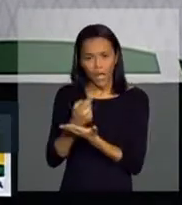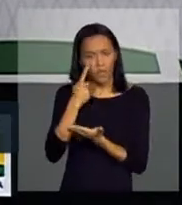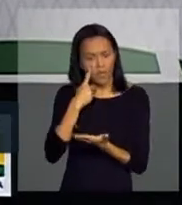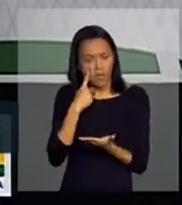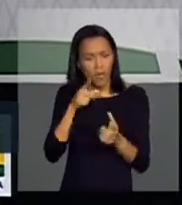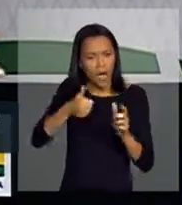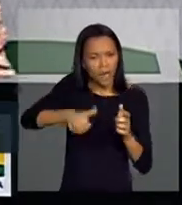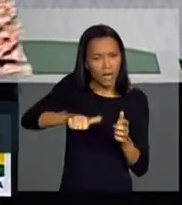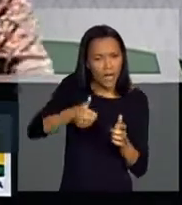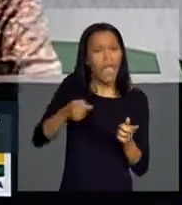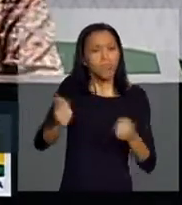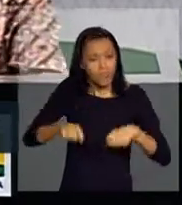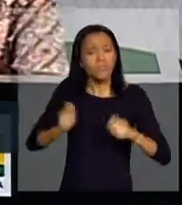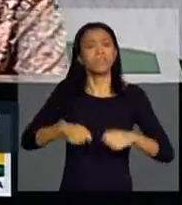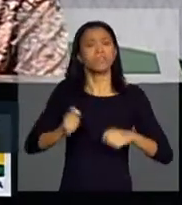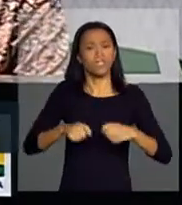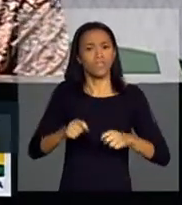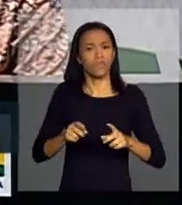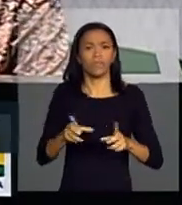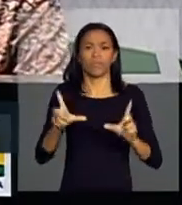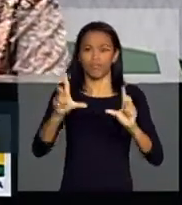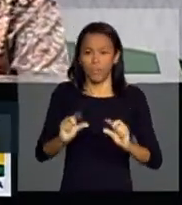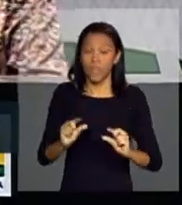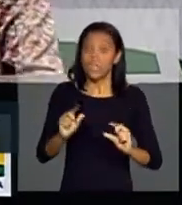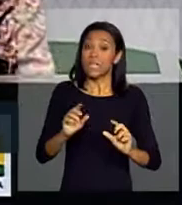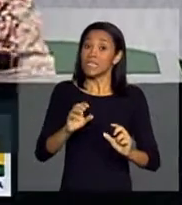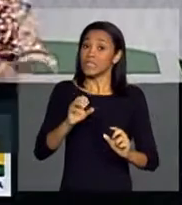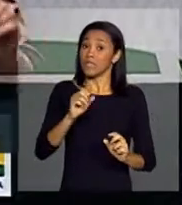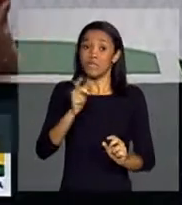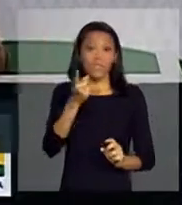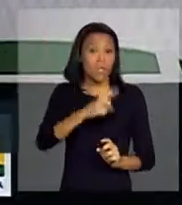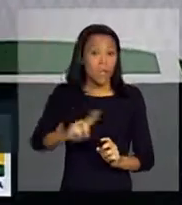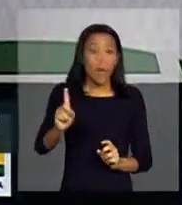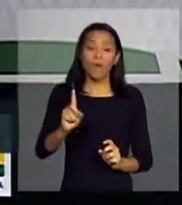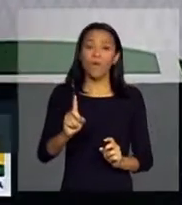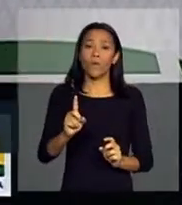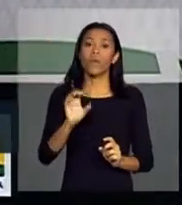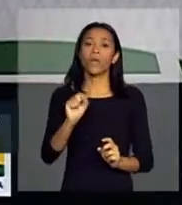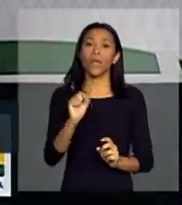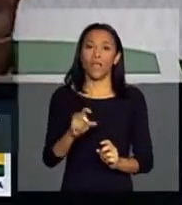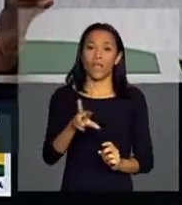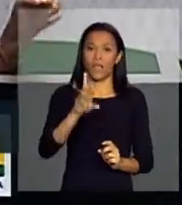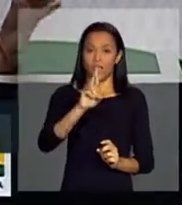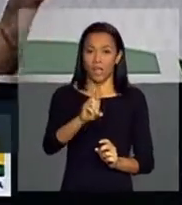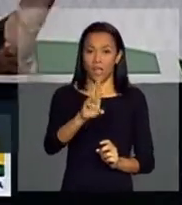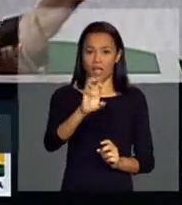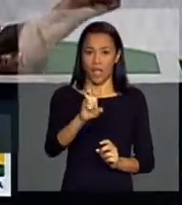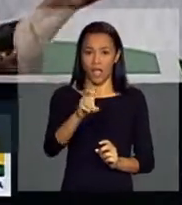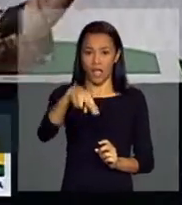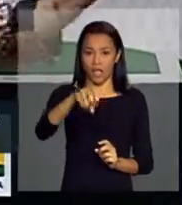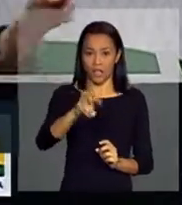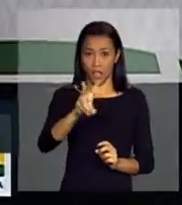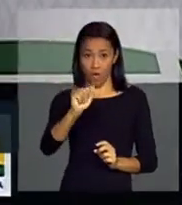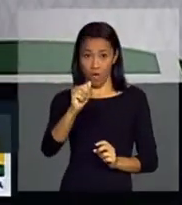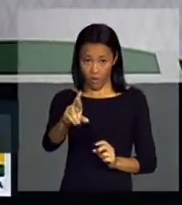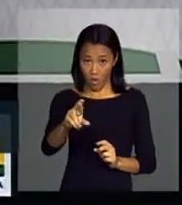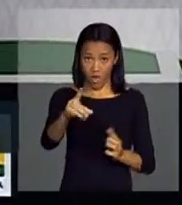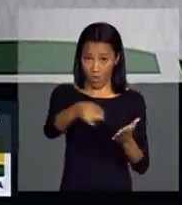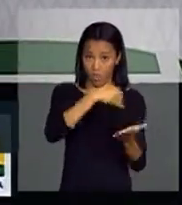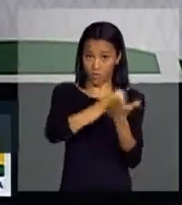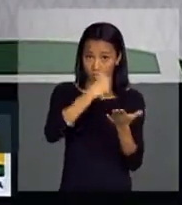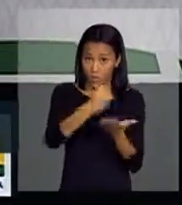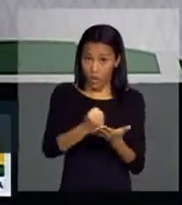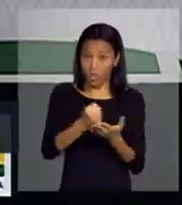não renovar os contratos no que se refere as condições anteriores a eles